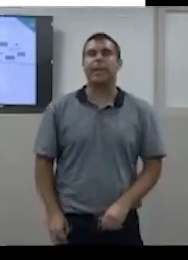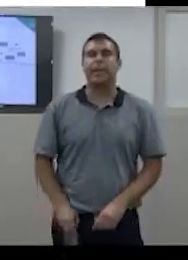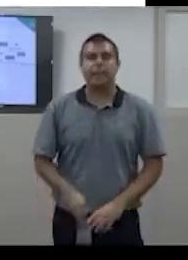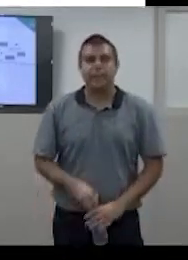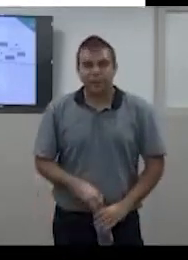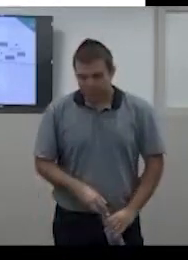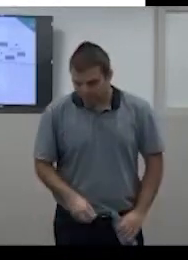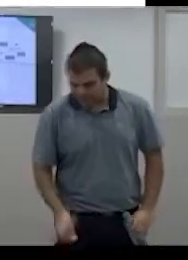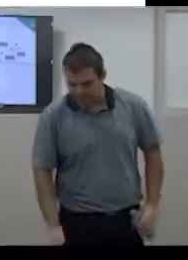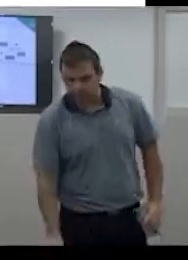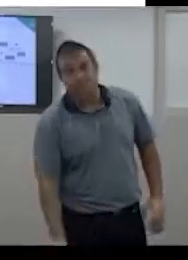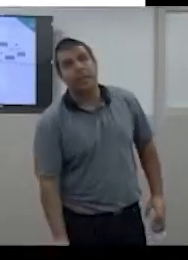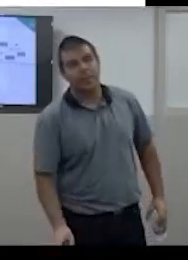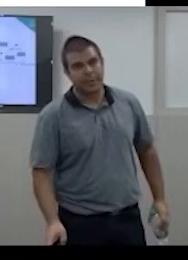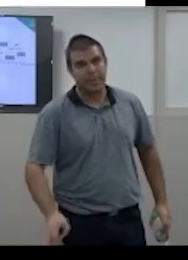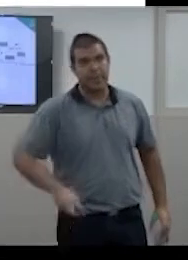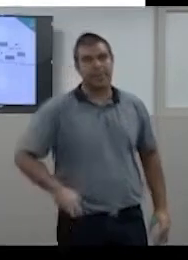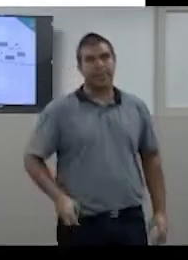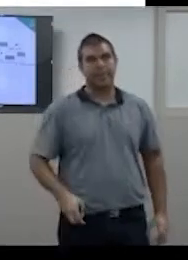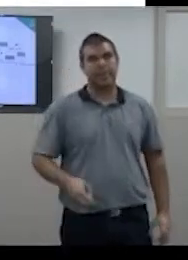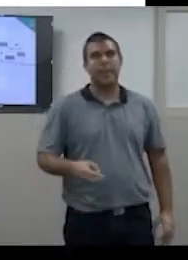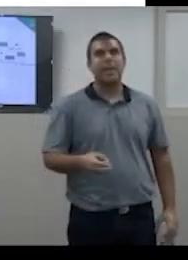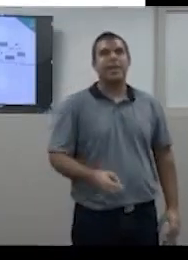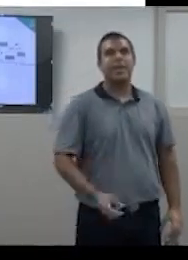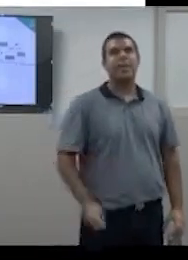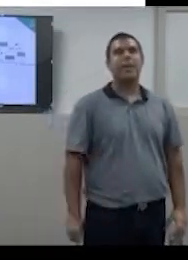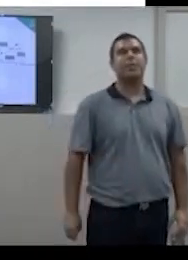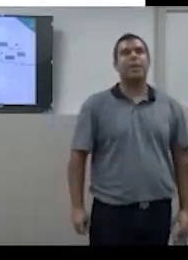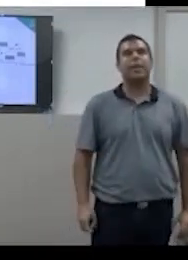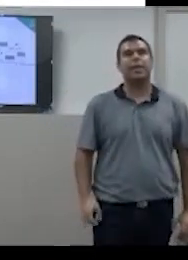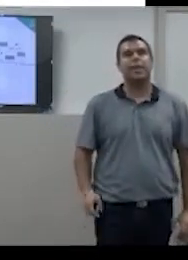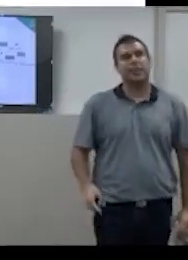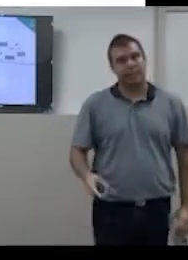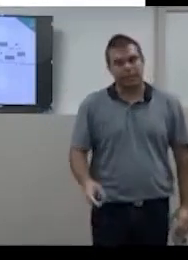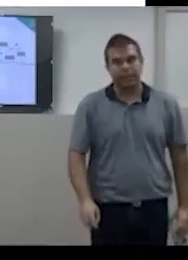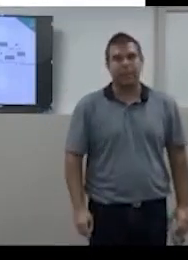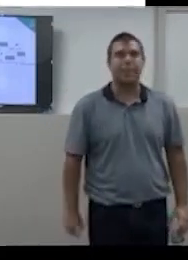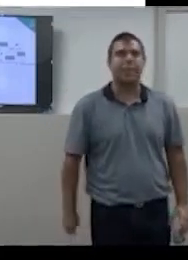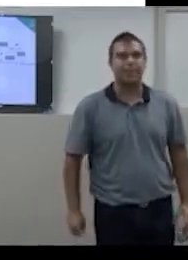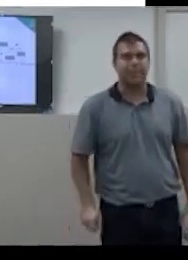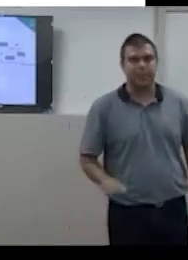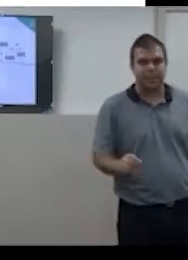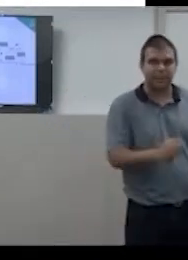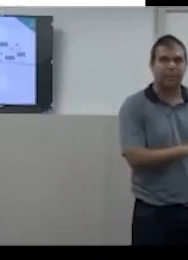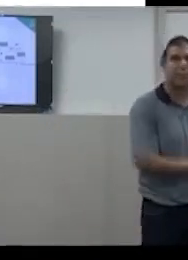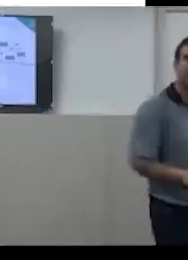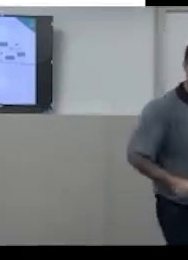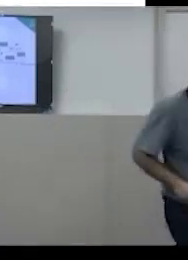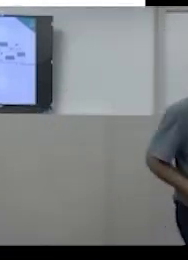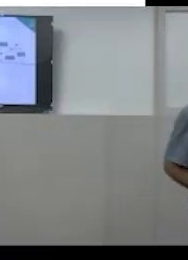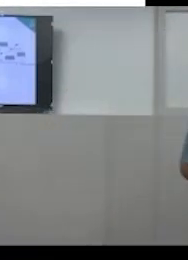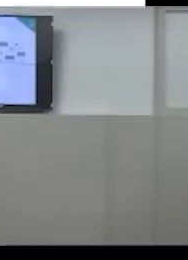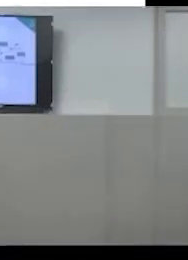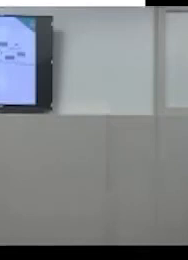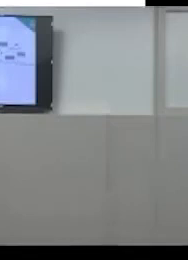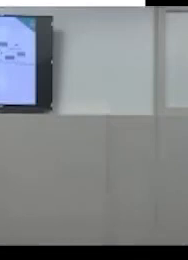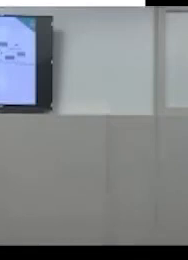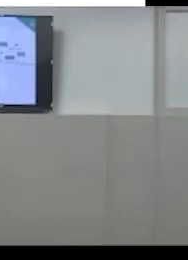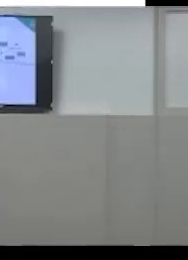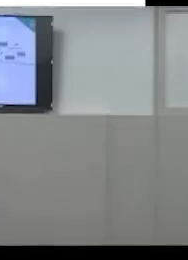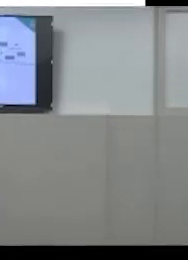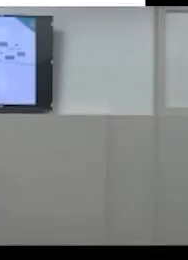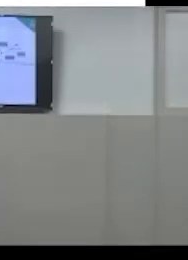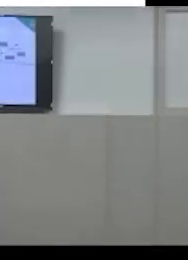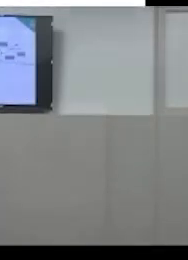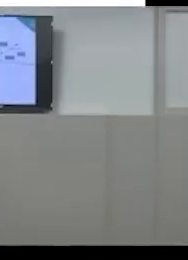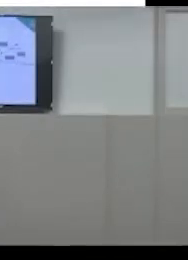marcar a letra B. Se você acha que é a letra C, você vai marcar a letra C. Se você acha que é a letra D, então você vai marcar a letra D. Então, um pouquinho de tempo para vocês estarem respondendo